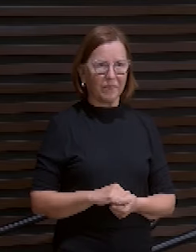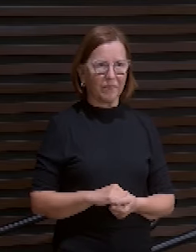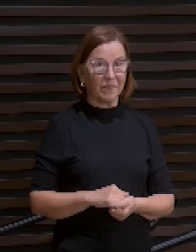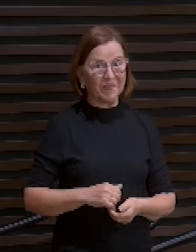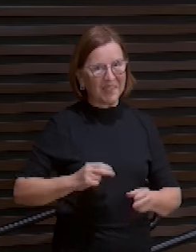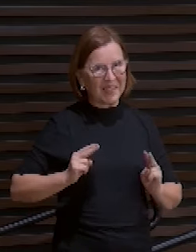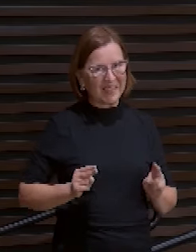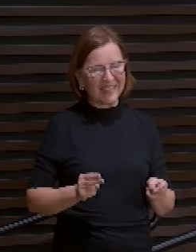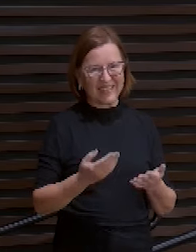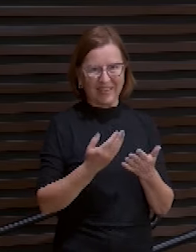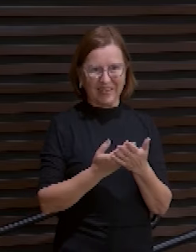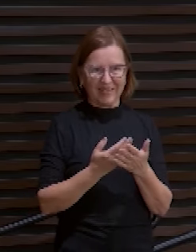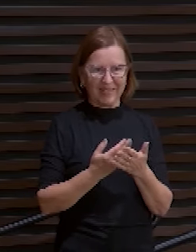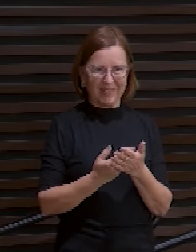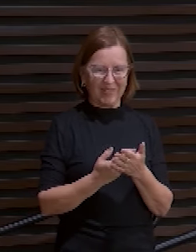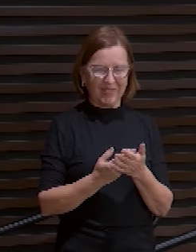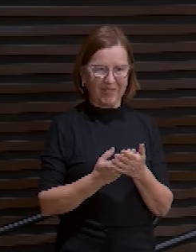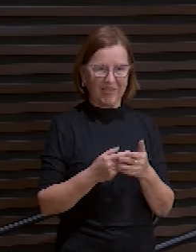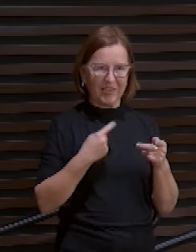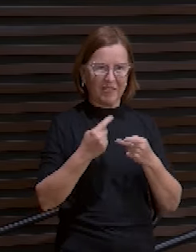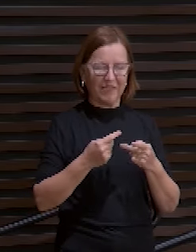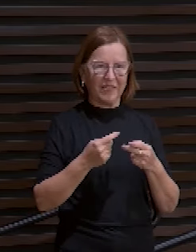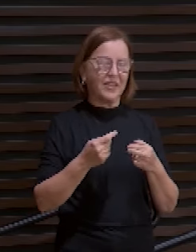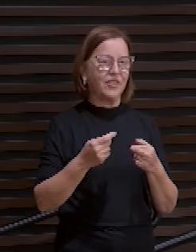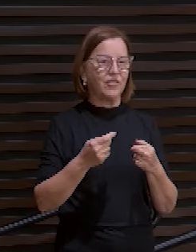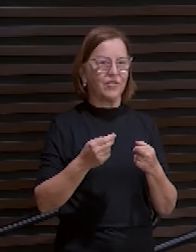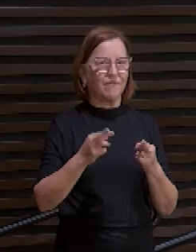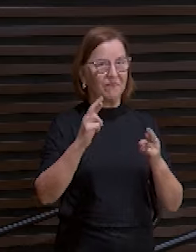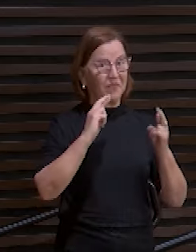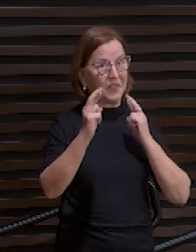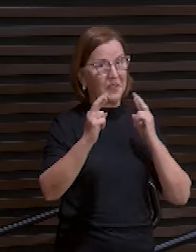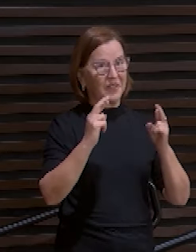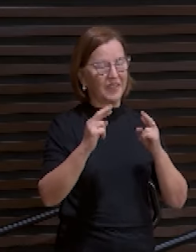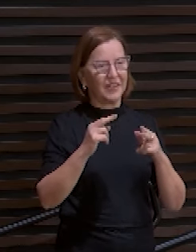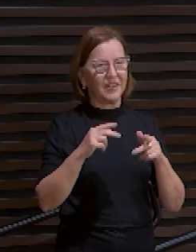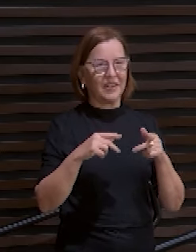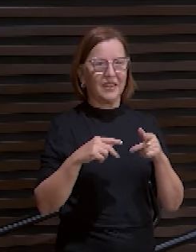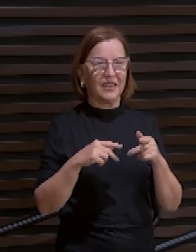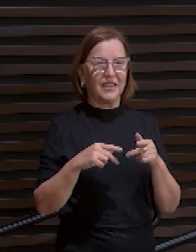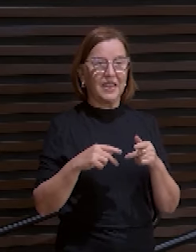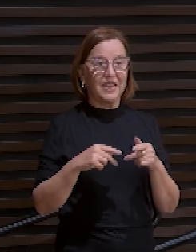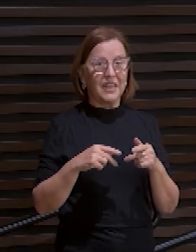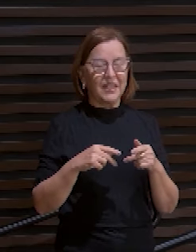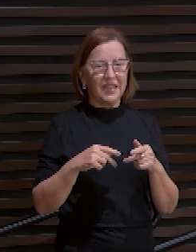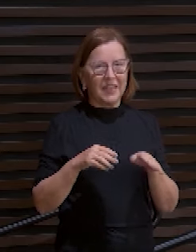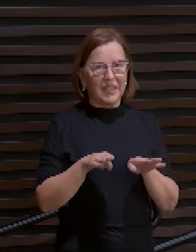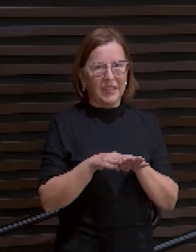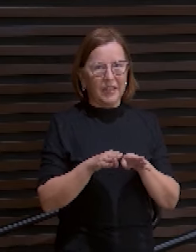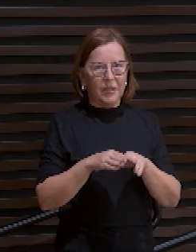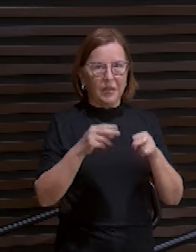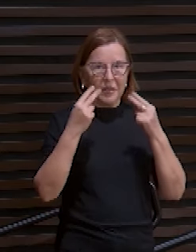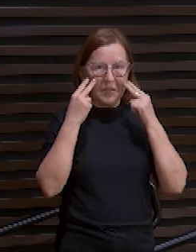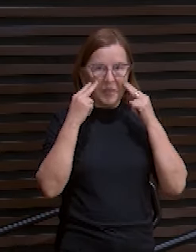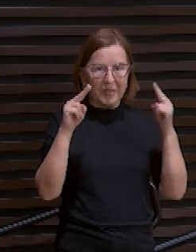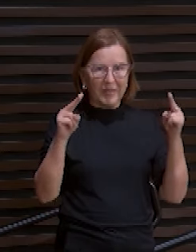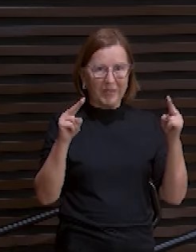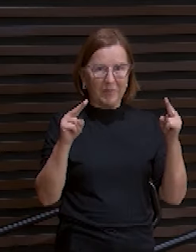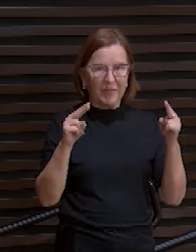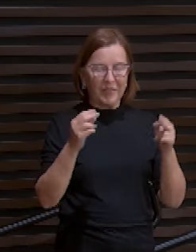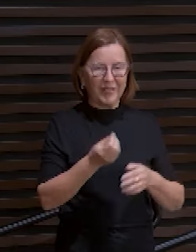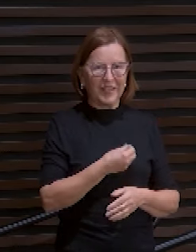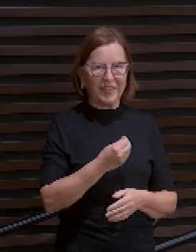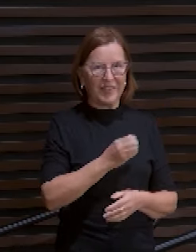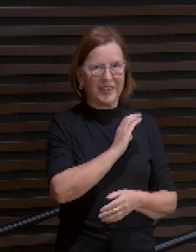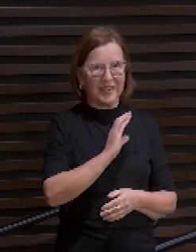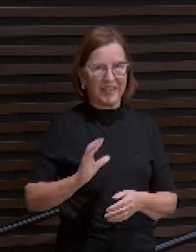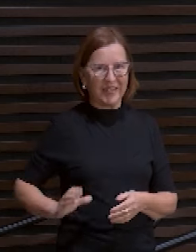continuando os estudos sobre relacionamento e sobre o testemunho da vida de Cristo na igreja abordaremos hoje uma